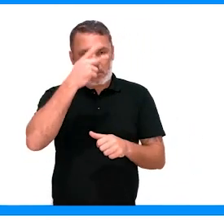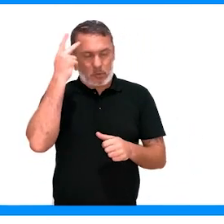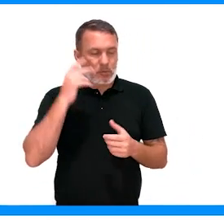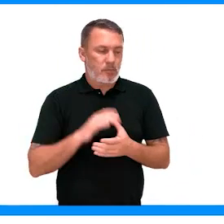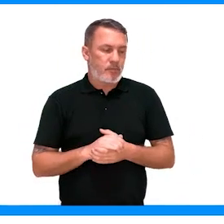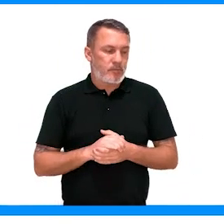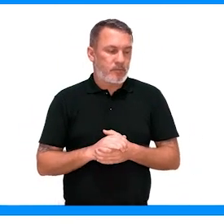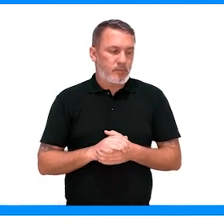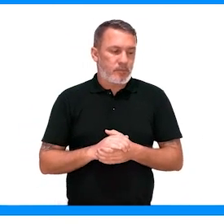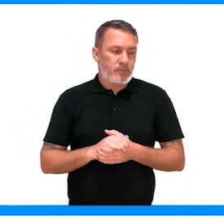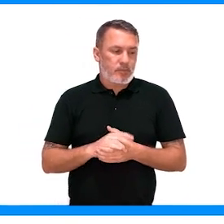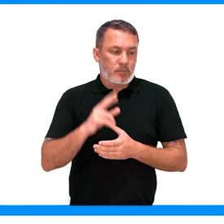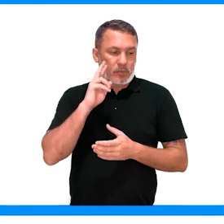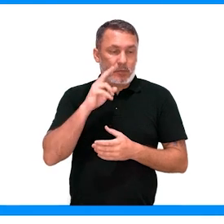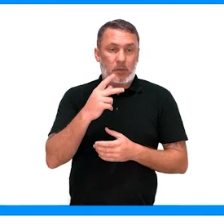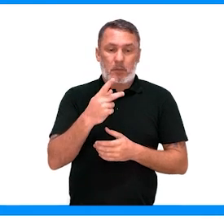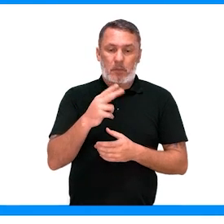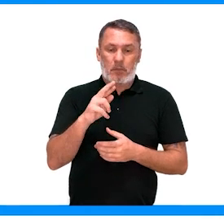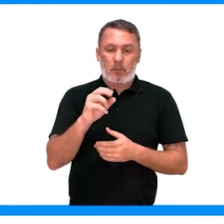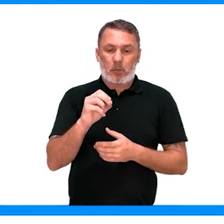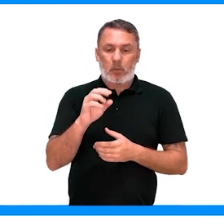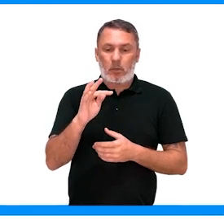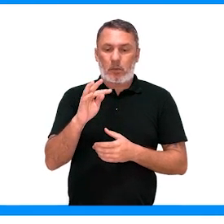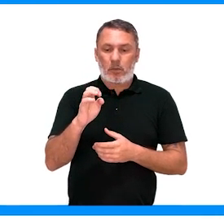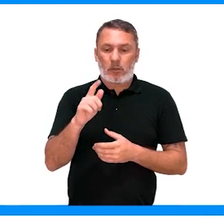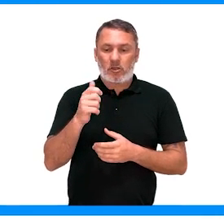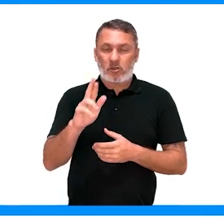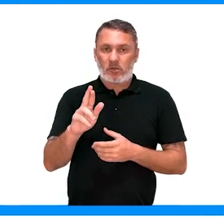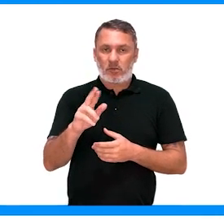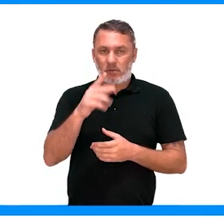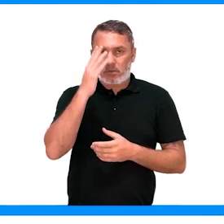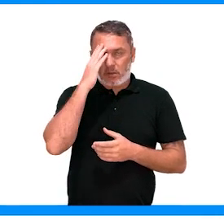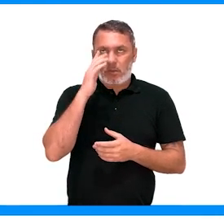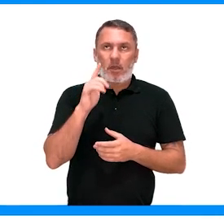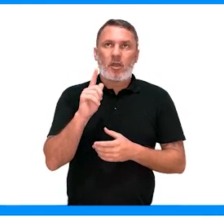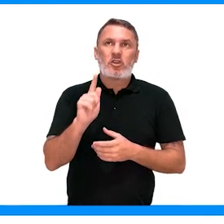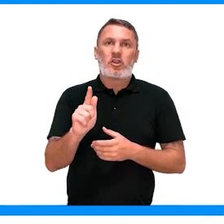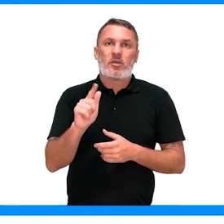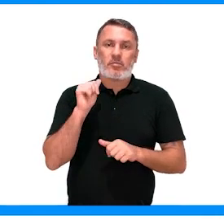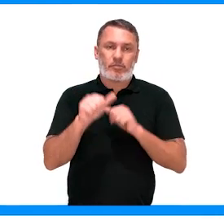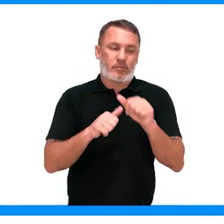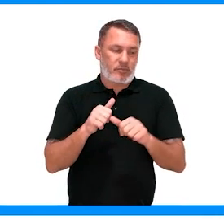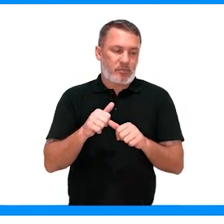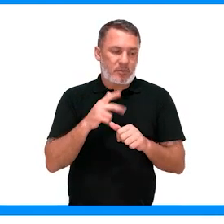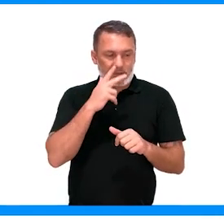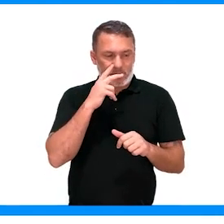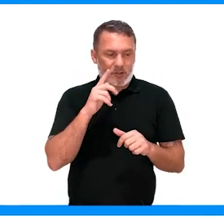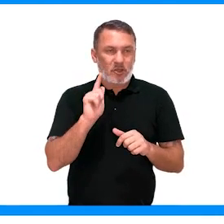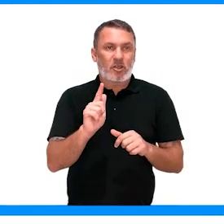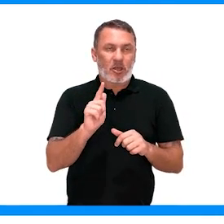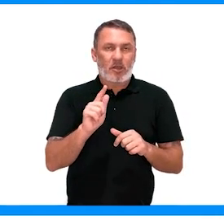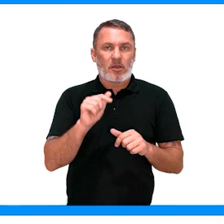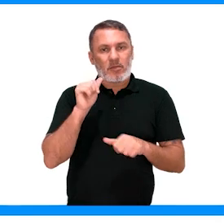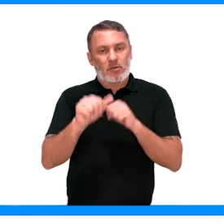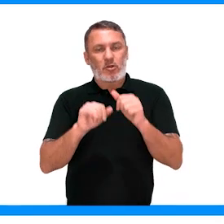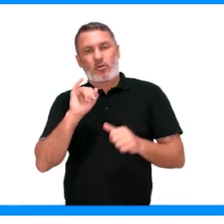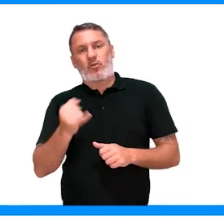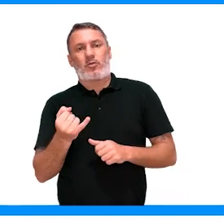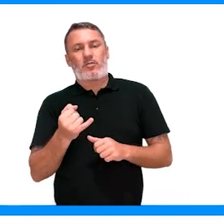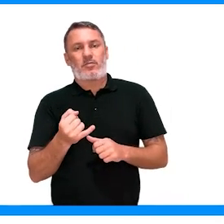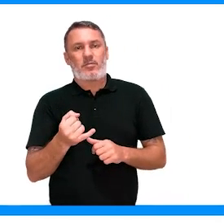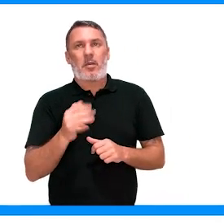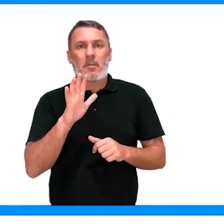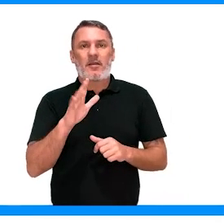na primeira pessoa. Proteger, nós sabemos que o G tem som de RR, né? Então, para ele não ficar diferente dos